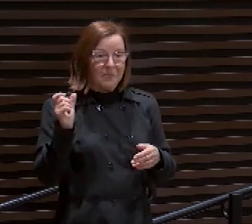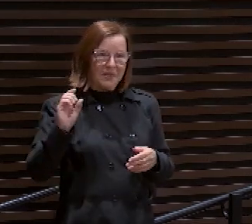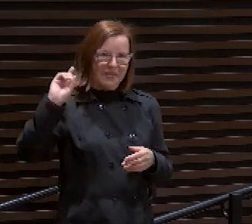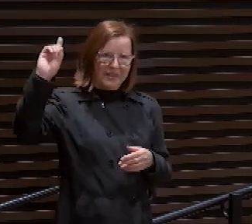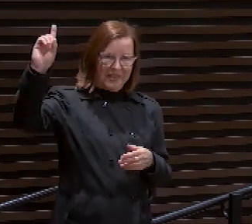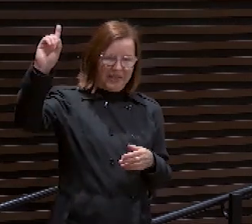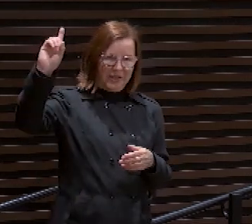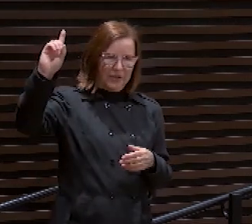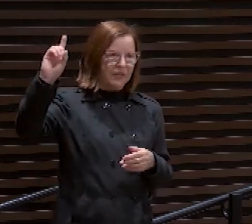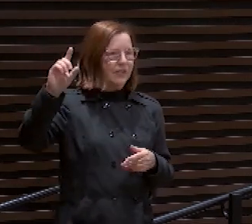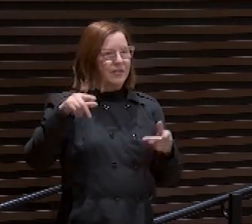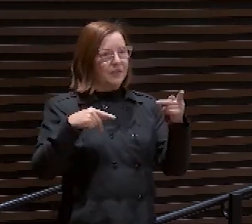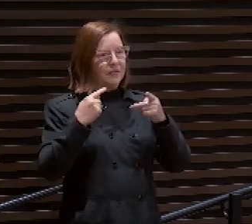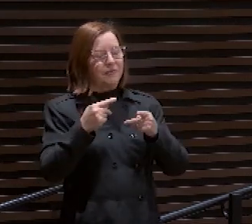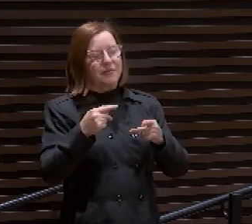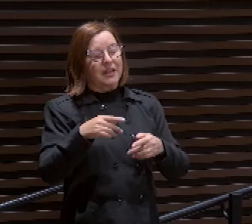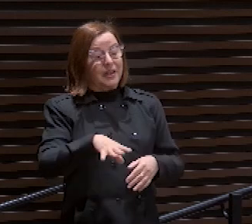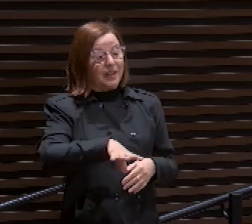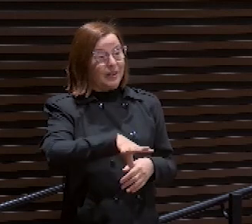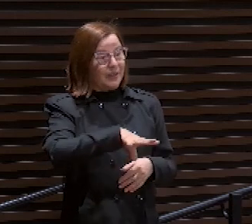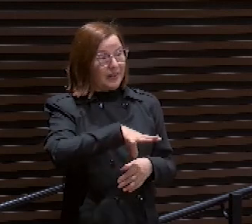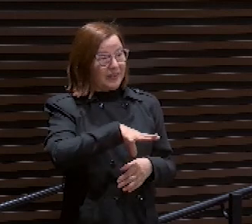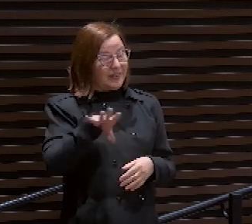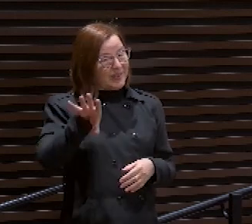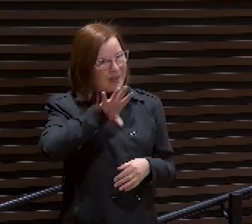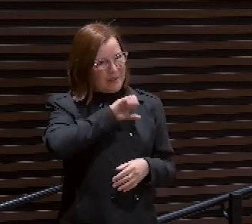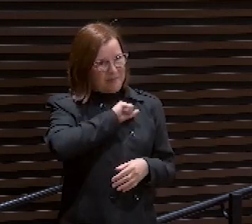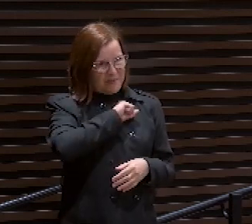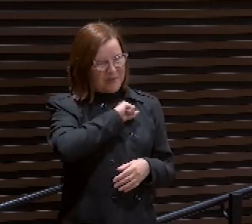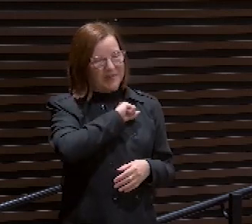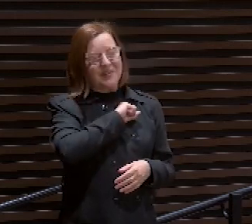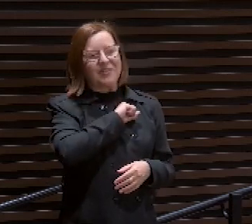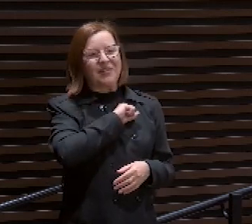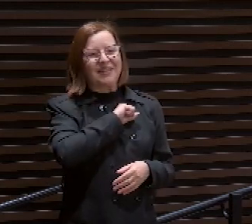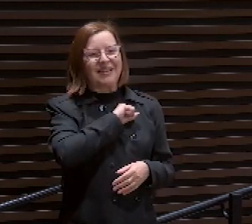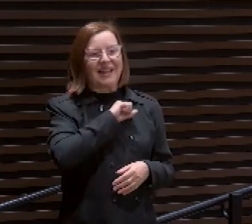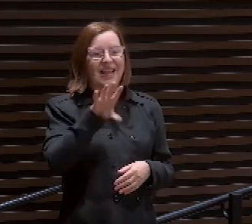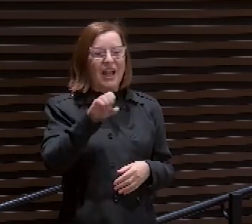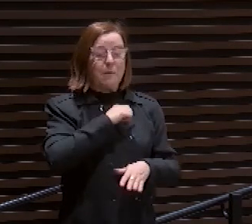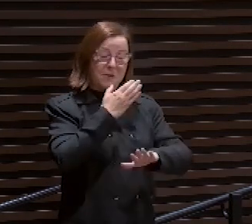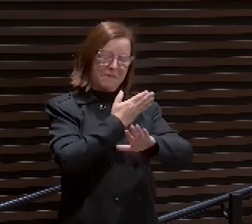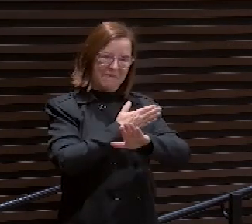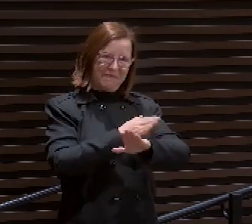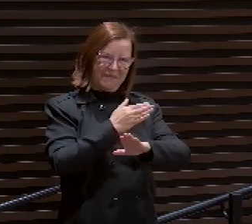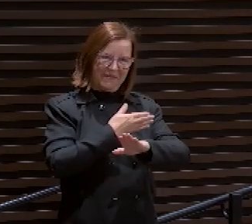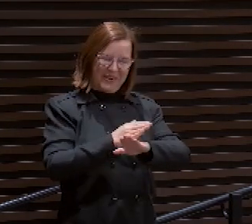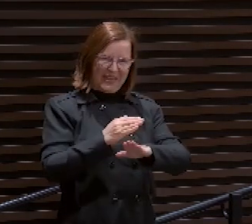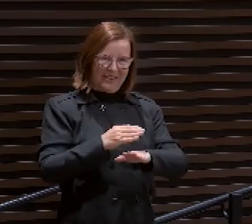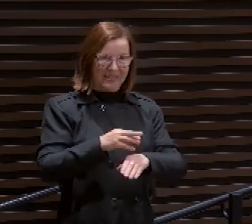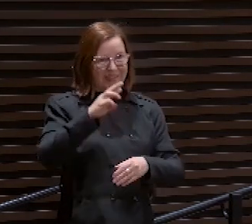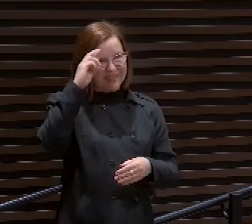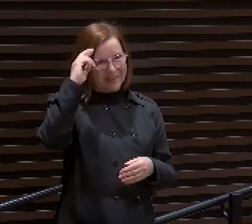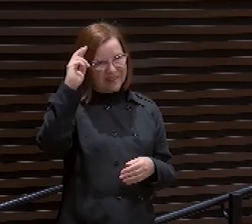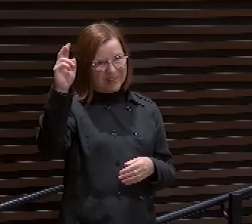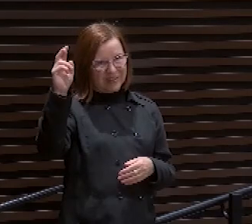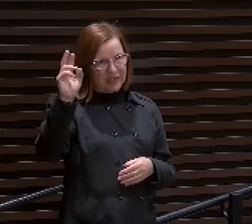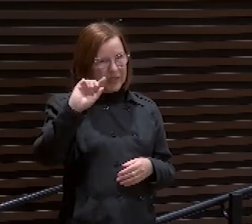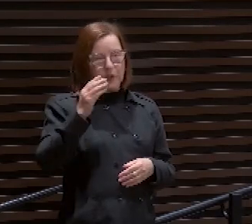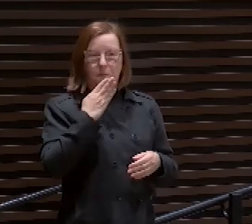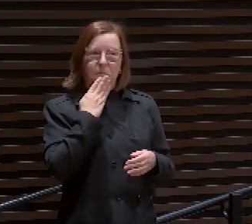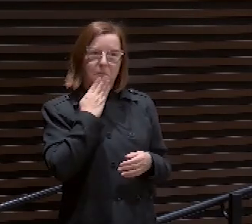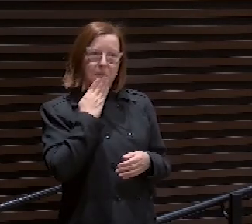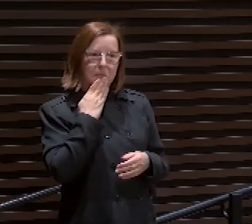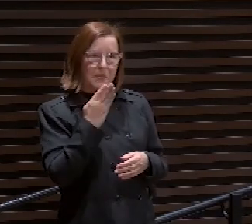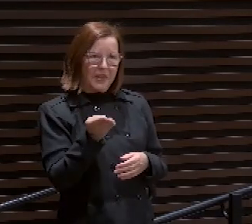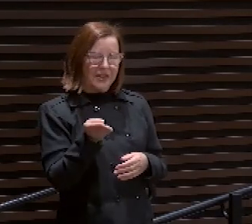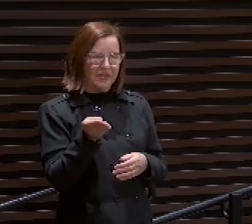Deus aqui, quando ela fala sobre o amor, ela fala sobre um amor prático. O Senhor, ele não está pedindo, quando nós